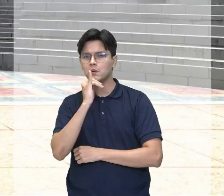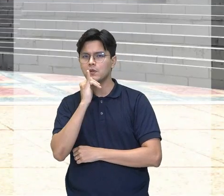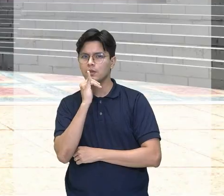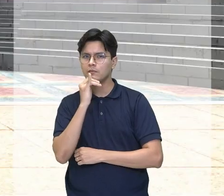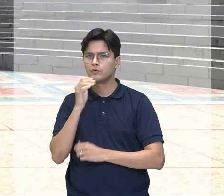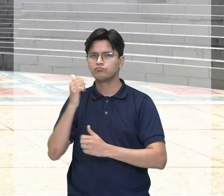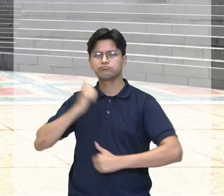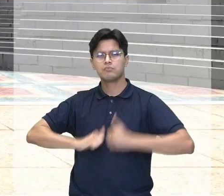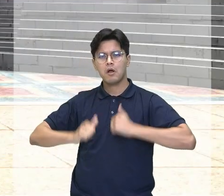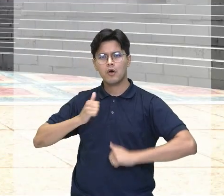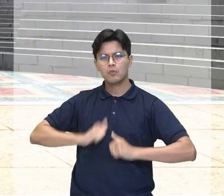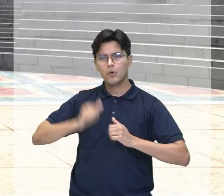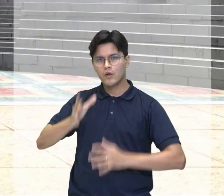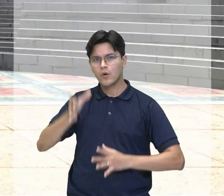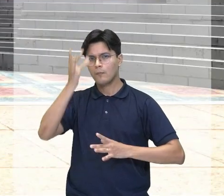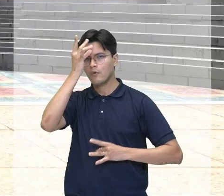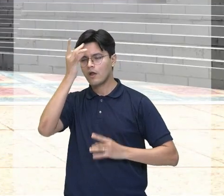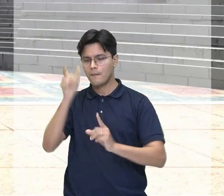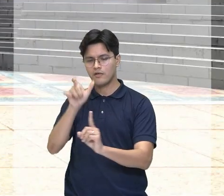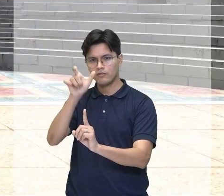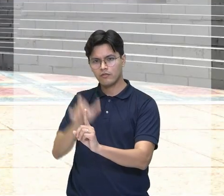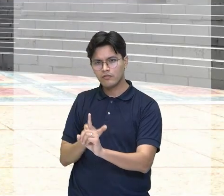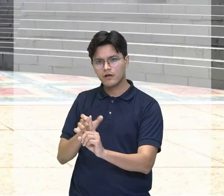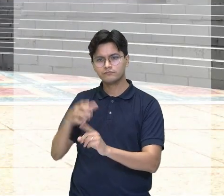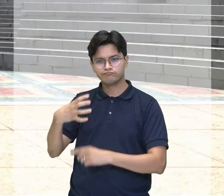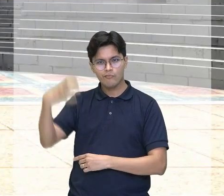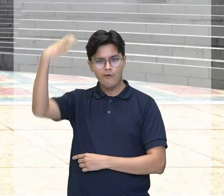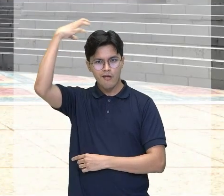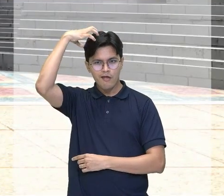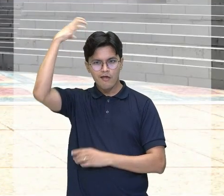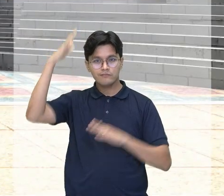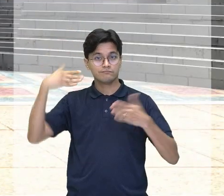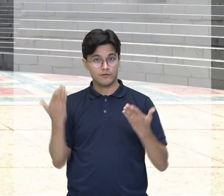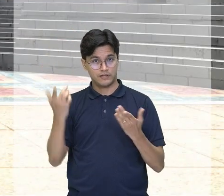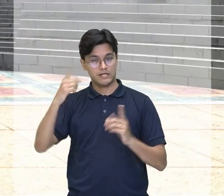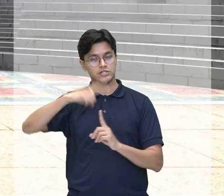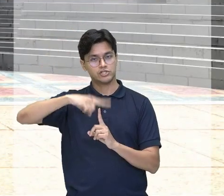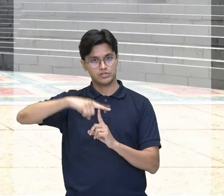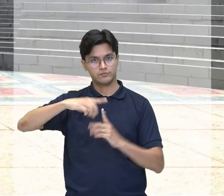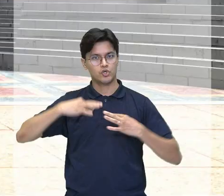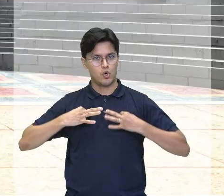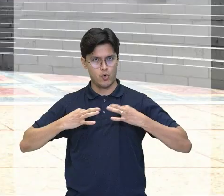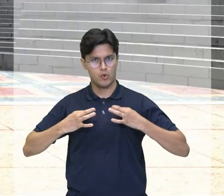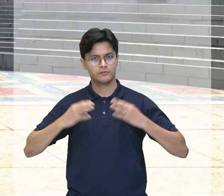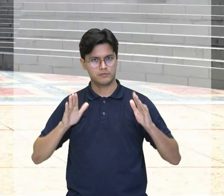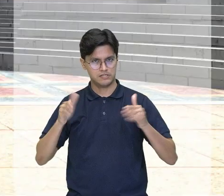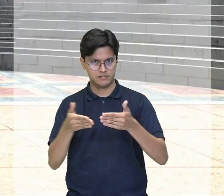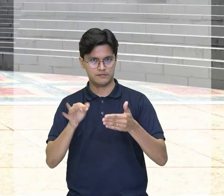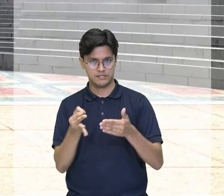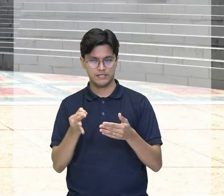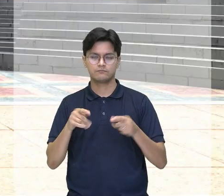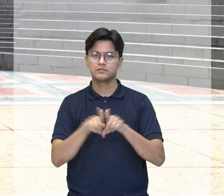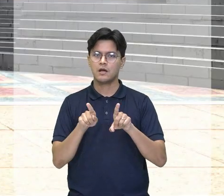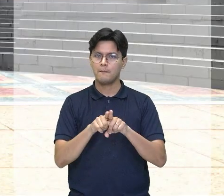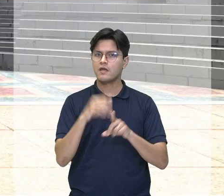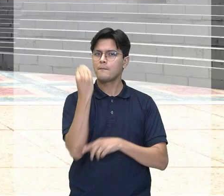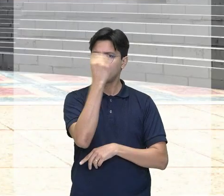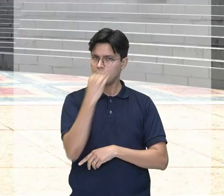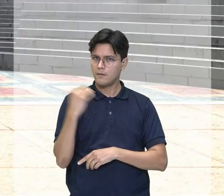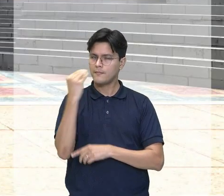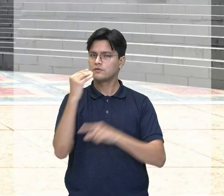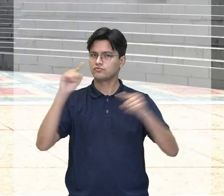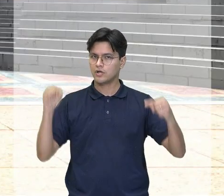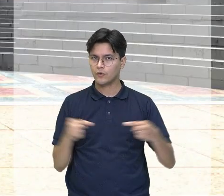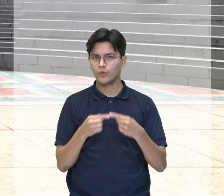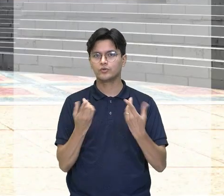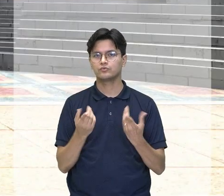maquiagem também, que é super importante, né? A maquiagem, ela traz essa caracterização junto com o figurino. E aí nós temos os gestos, né?